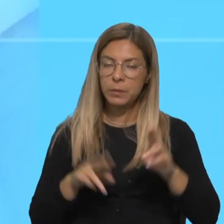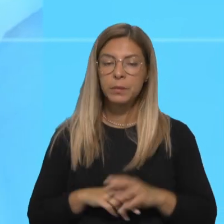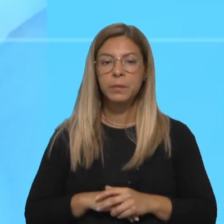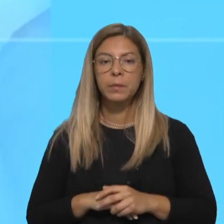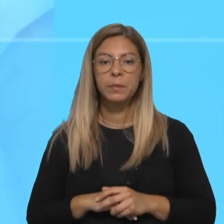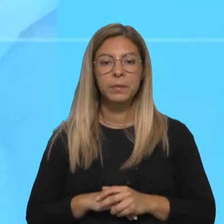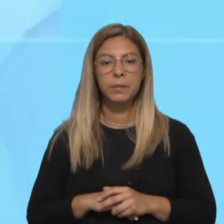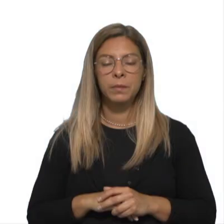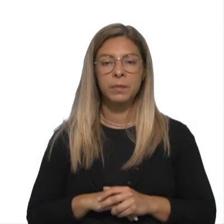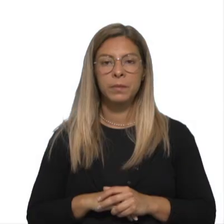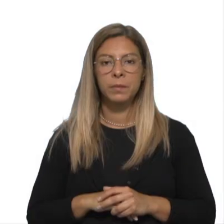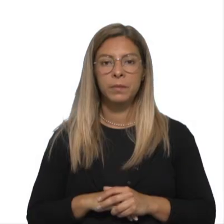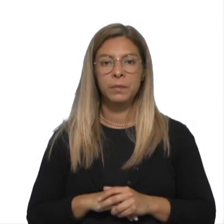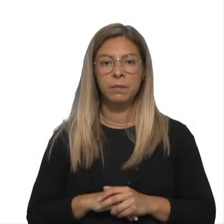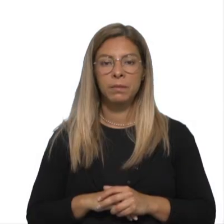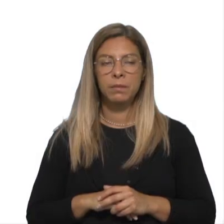jubilar.